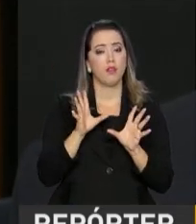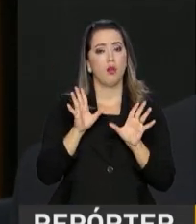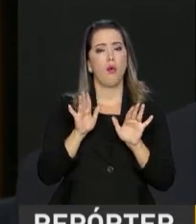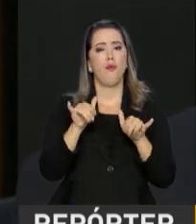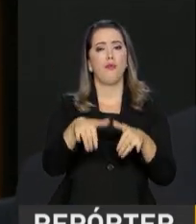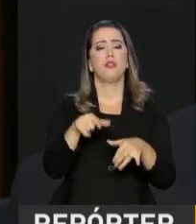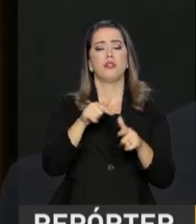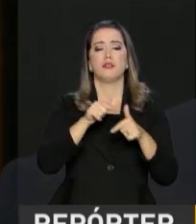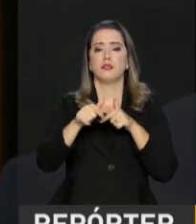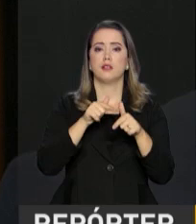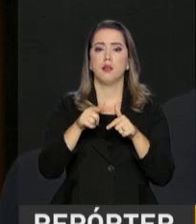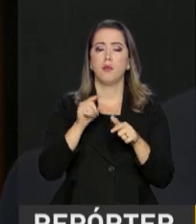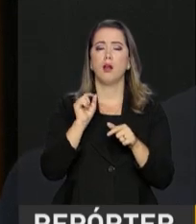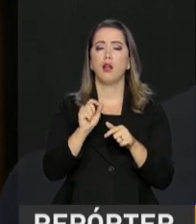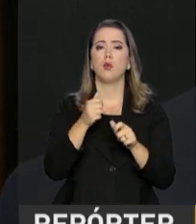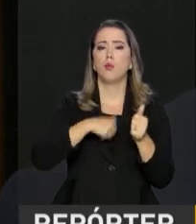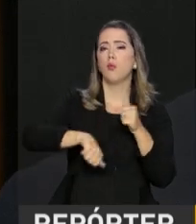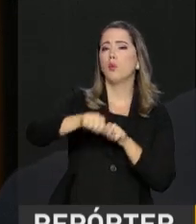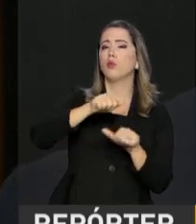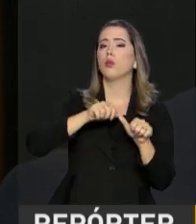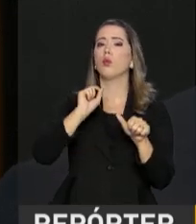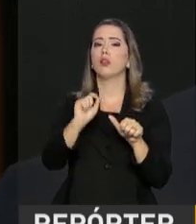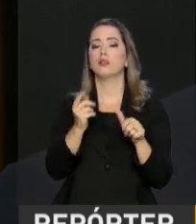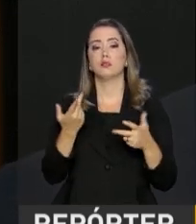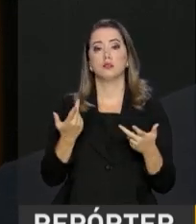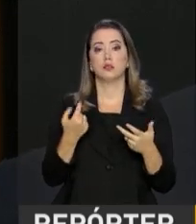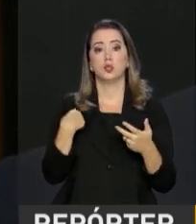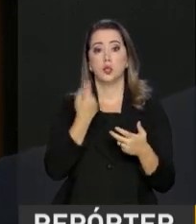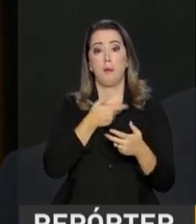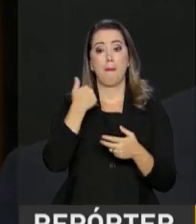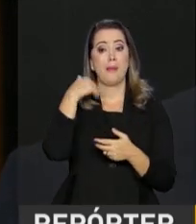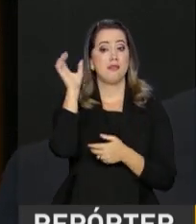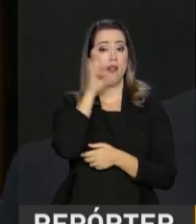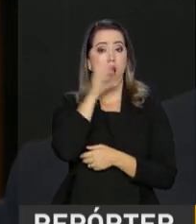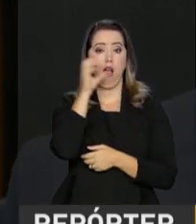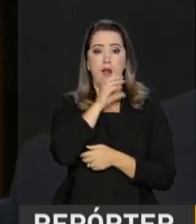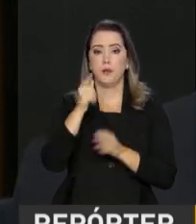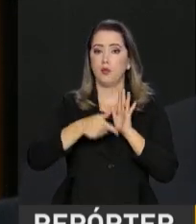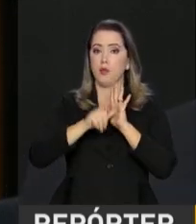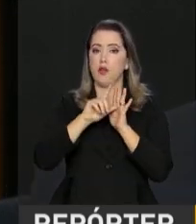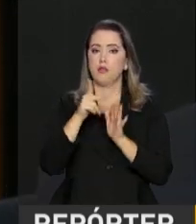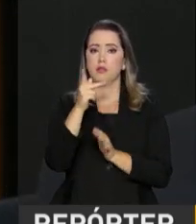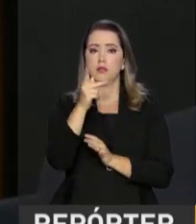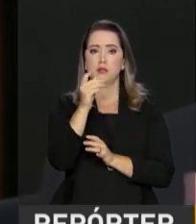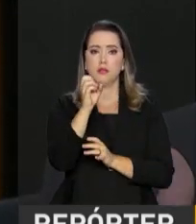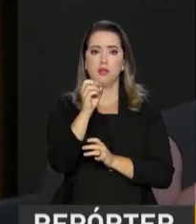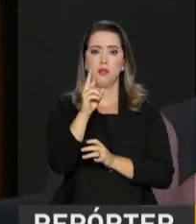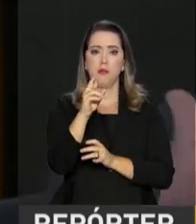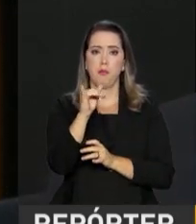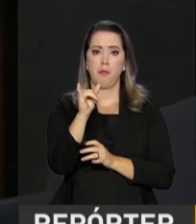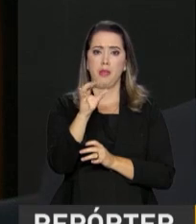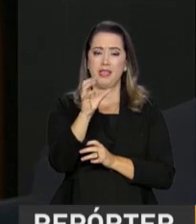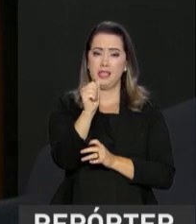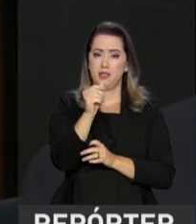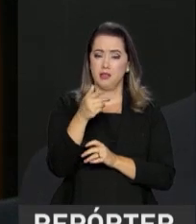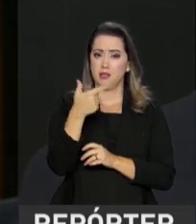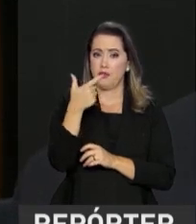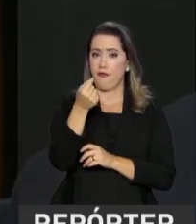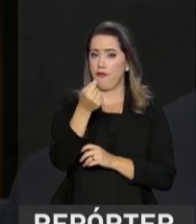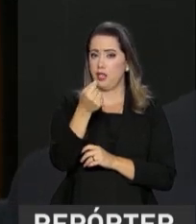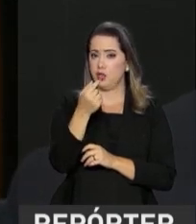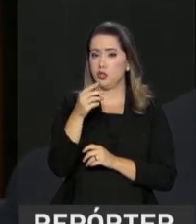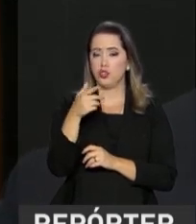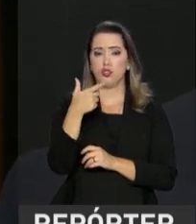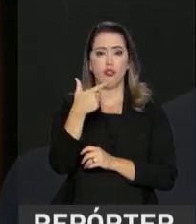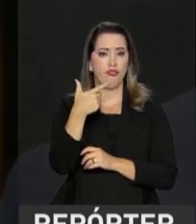que muda nós vamos acelerar a execução das das perícias em vez de fazer uma média é de 20 vinte e poucas